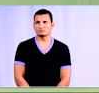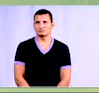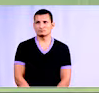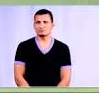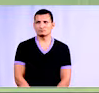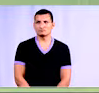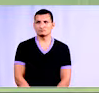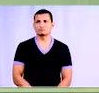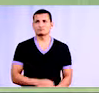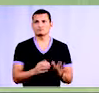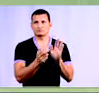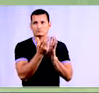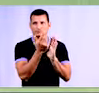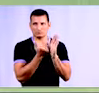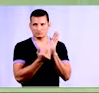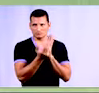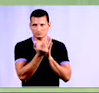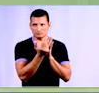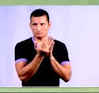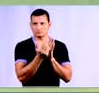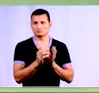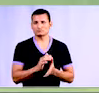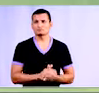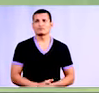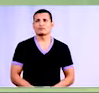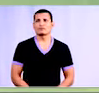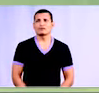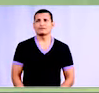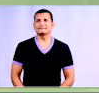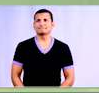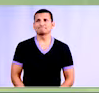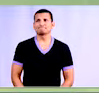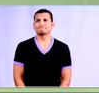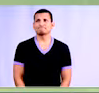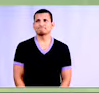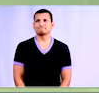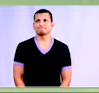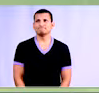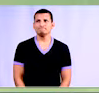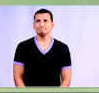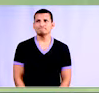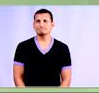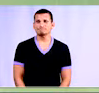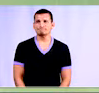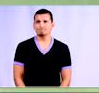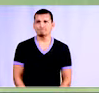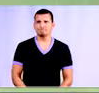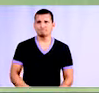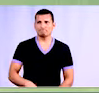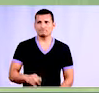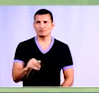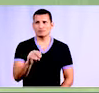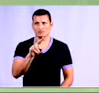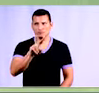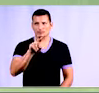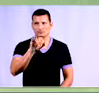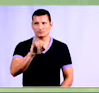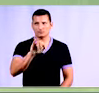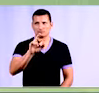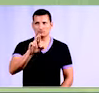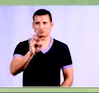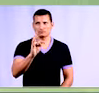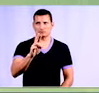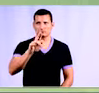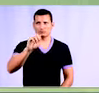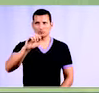pelo desenho aqui, ó, pelo nosso... Pronto. Pelo desenho do quadro, você pode ver que a memória virtual, ela